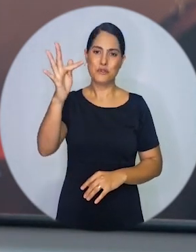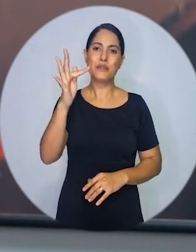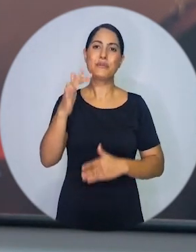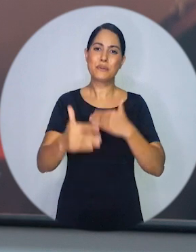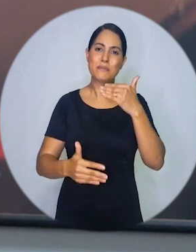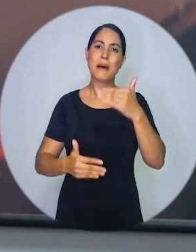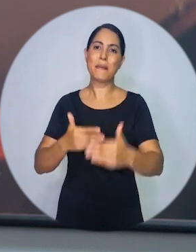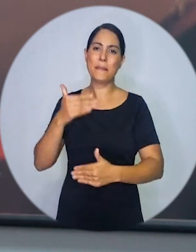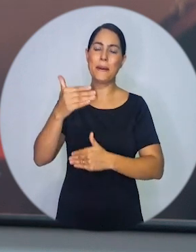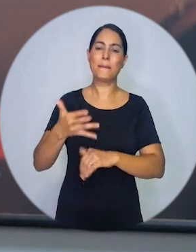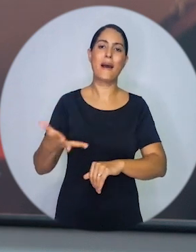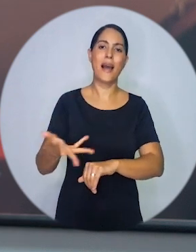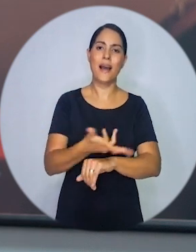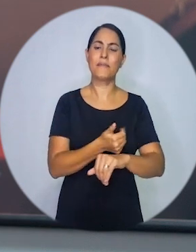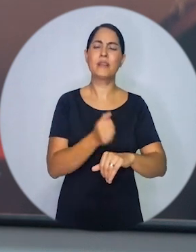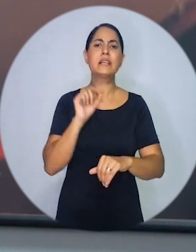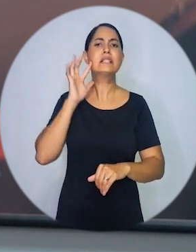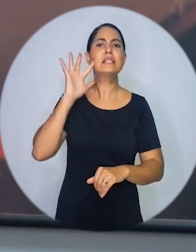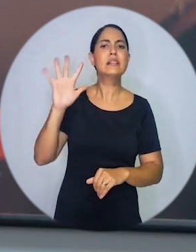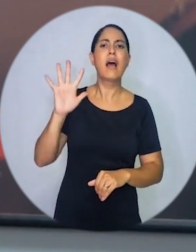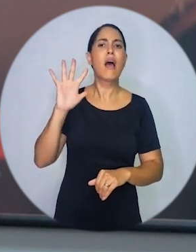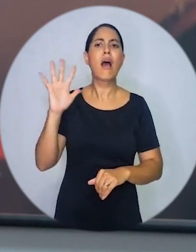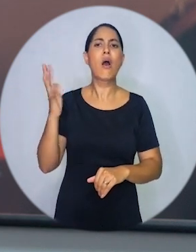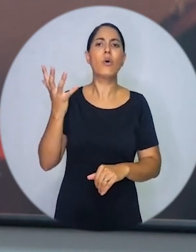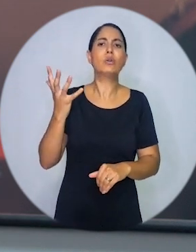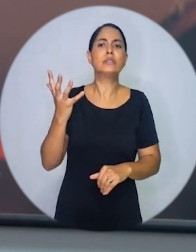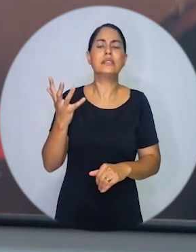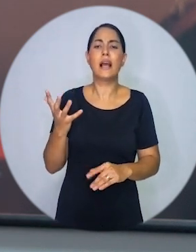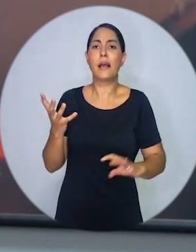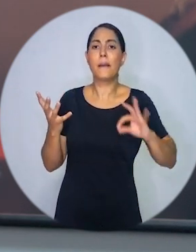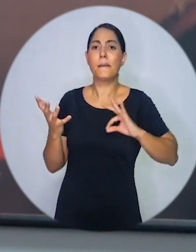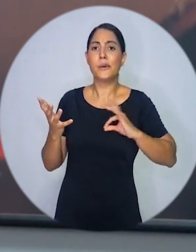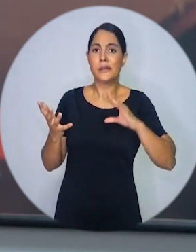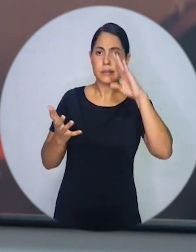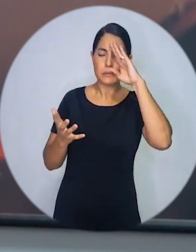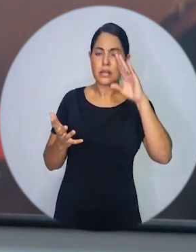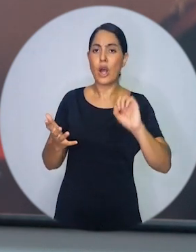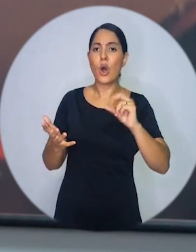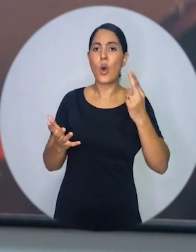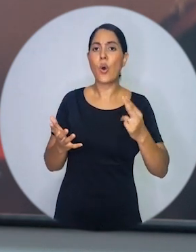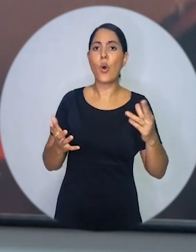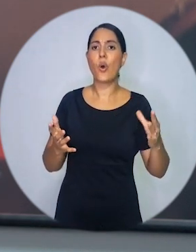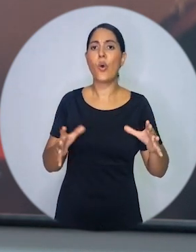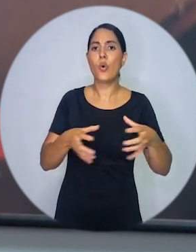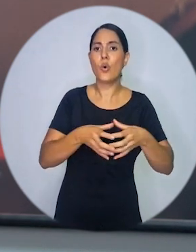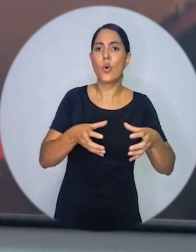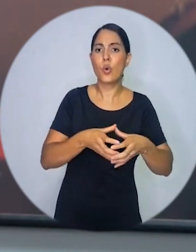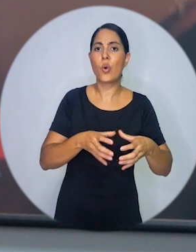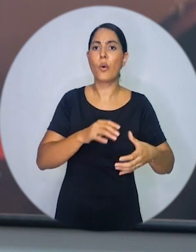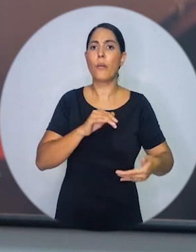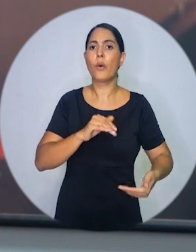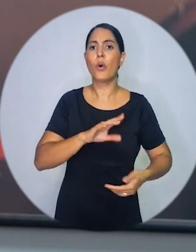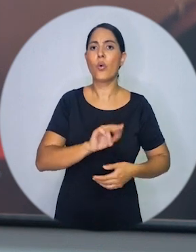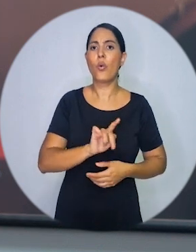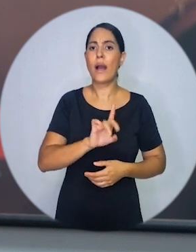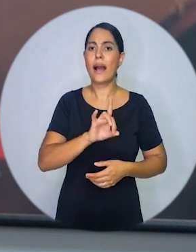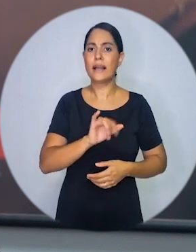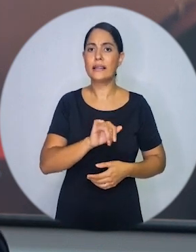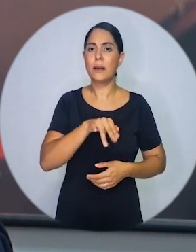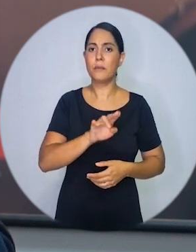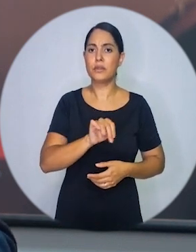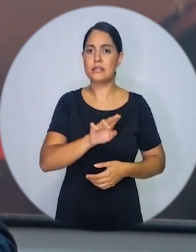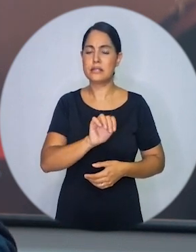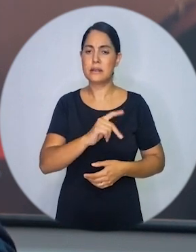render frutos no futuro, porque sejam numa abordagem policial pela Polícia Militar ou pela Guarda Municipal ou pela Polícia